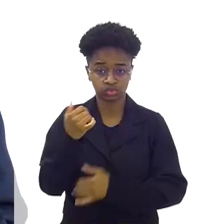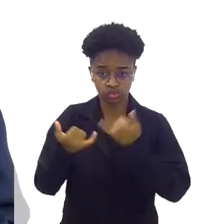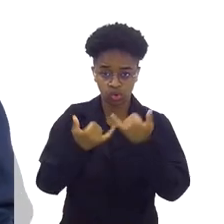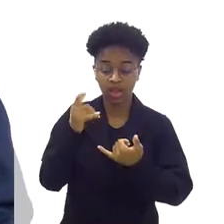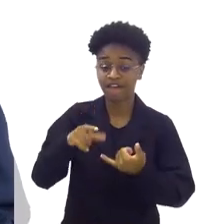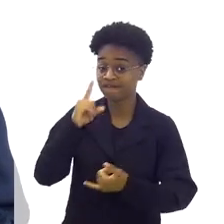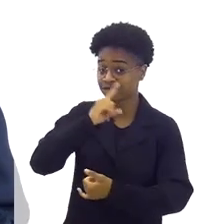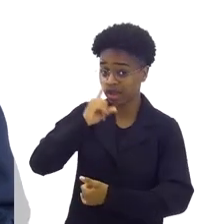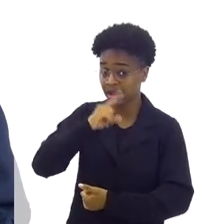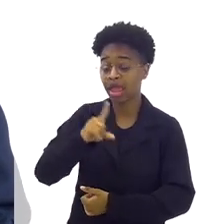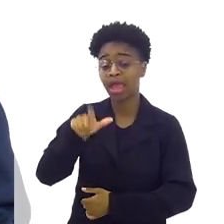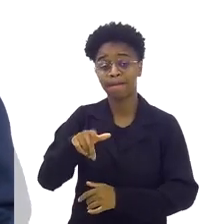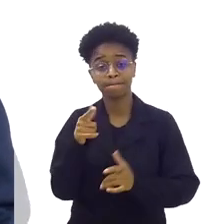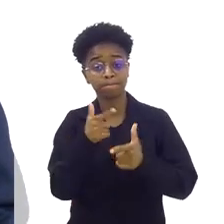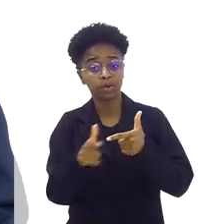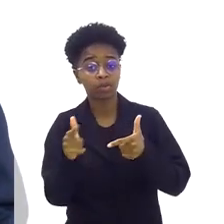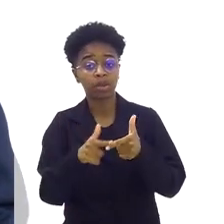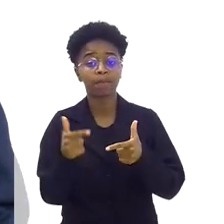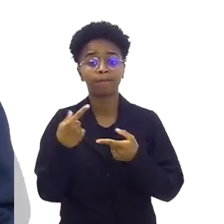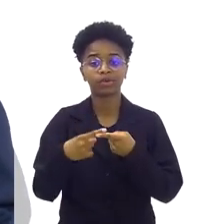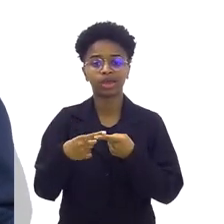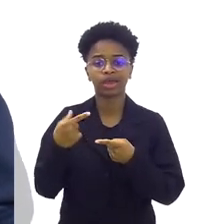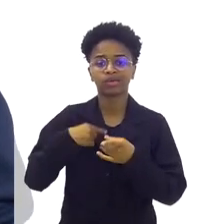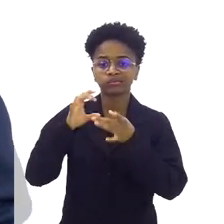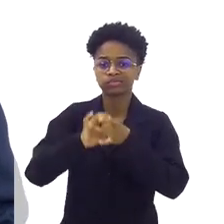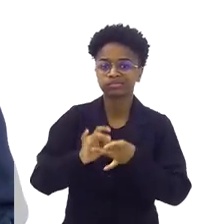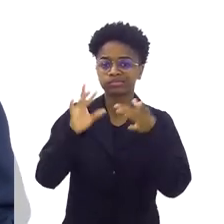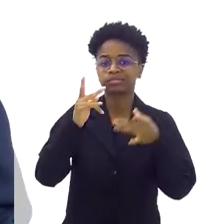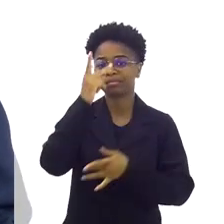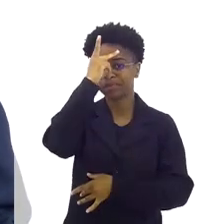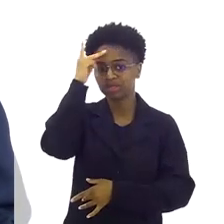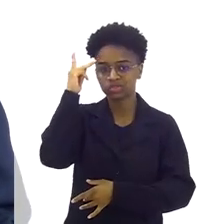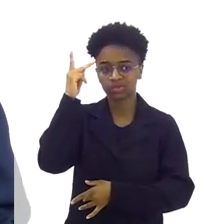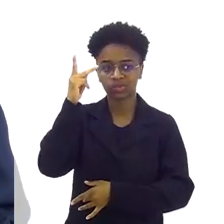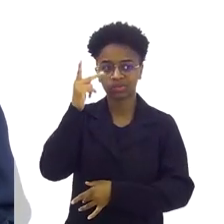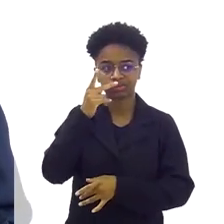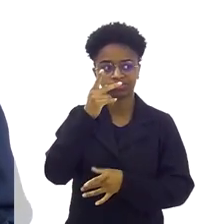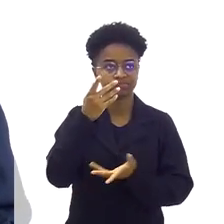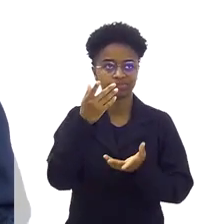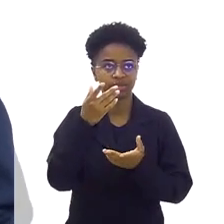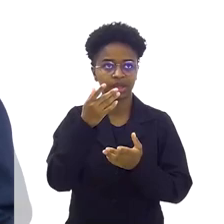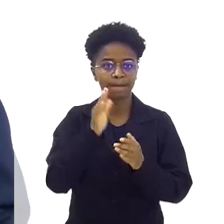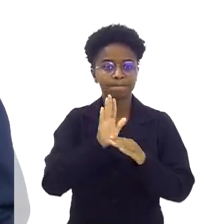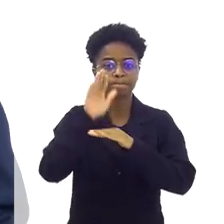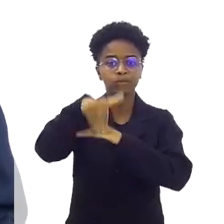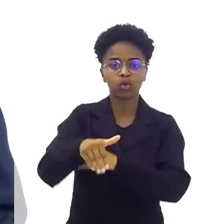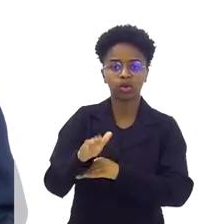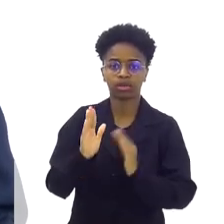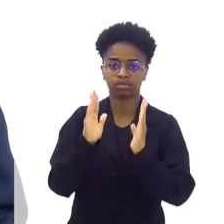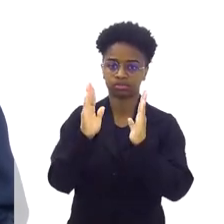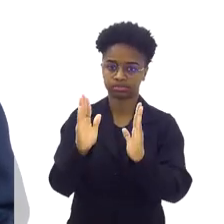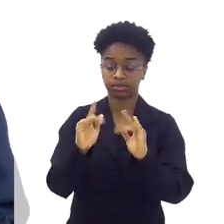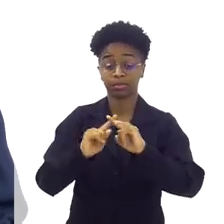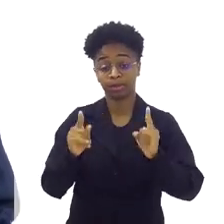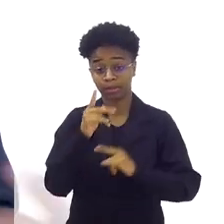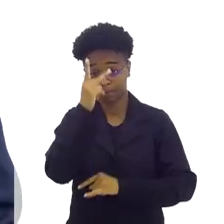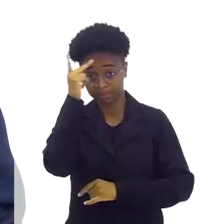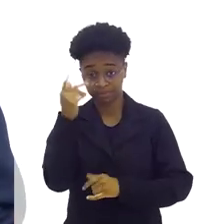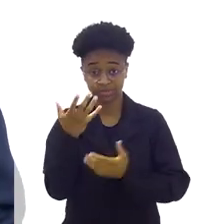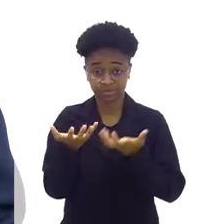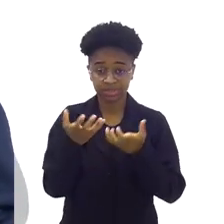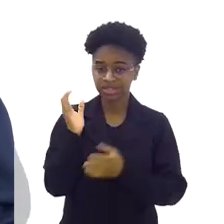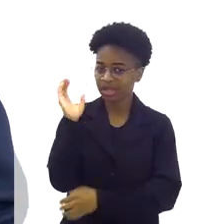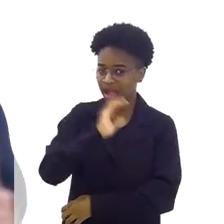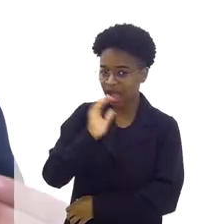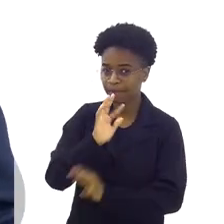jogo, isso é uma falha. É um problema, é algo que eu estou deixando a pessoa não experienciar o meu jogo completo. Mas para o